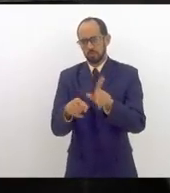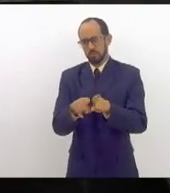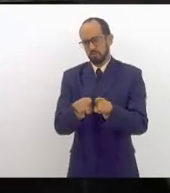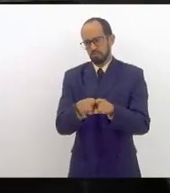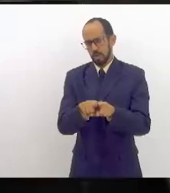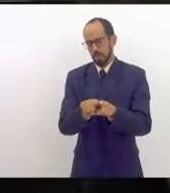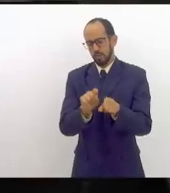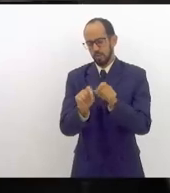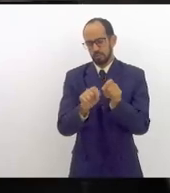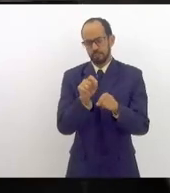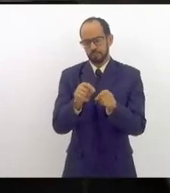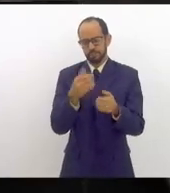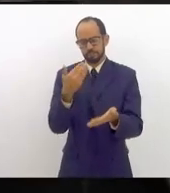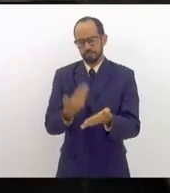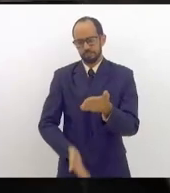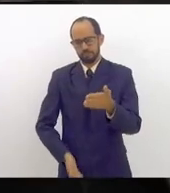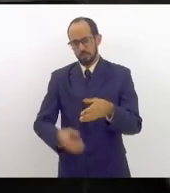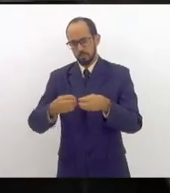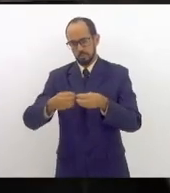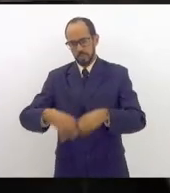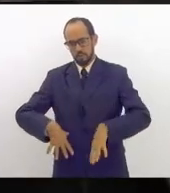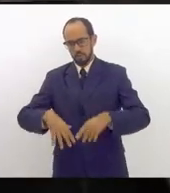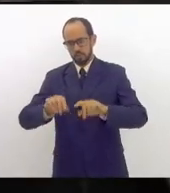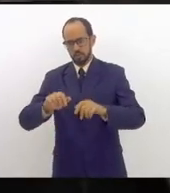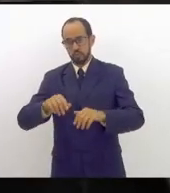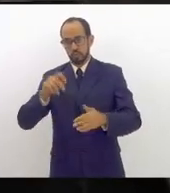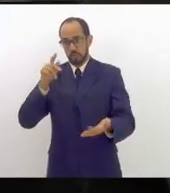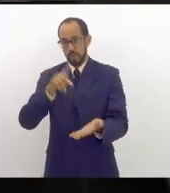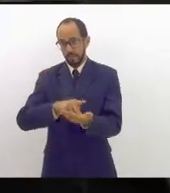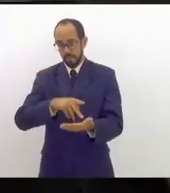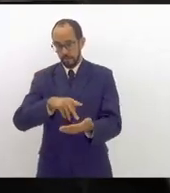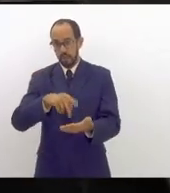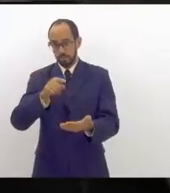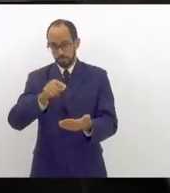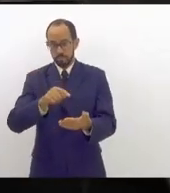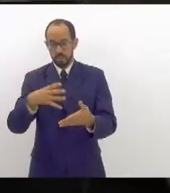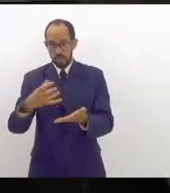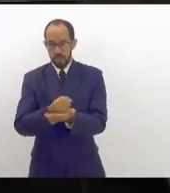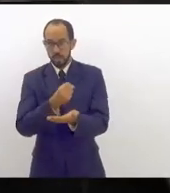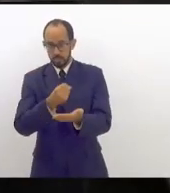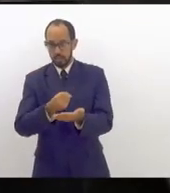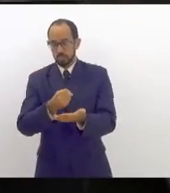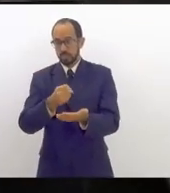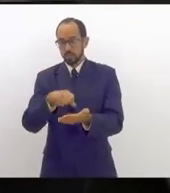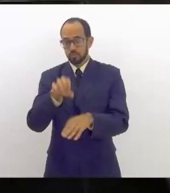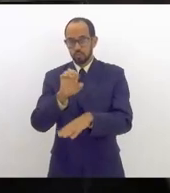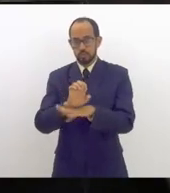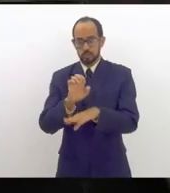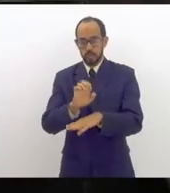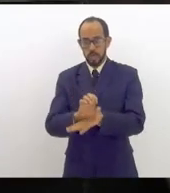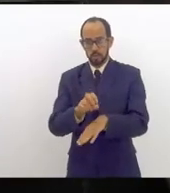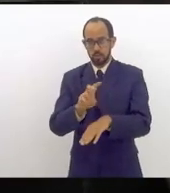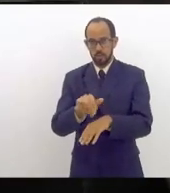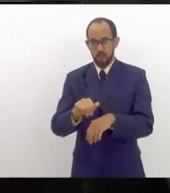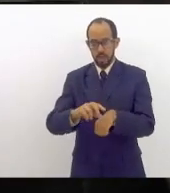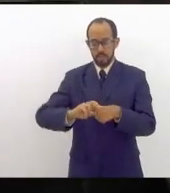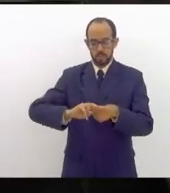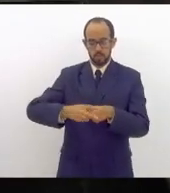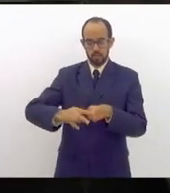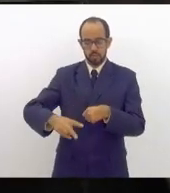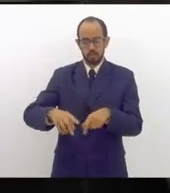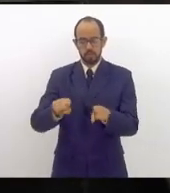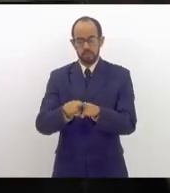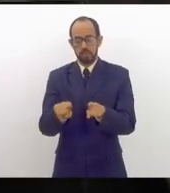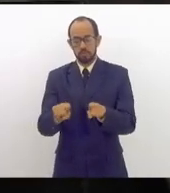perdas concretas na arrecadação do Estado vão refletir